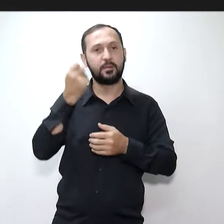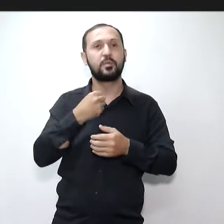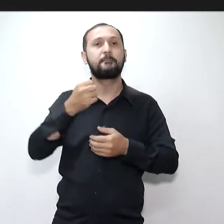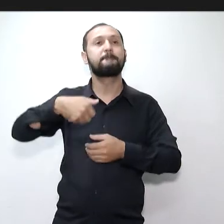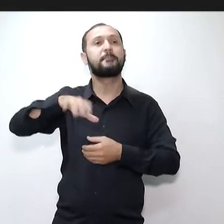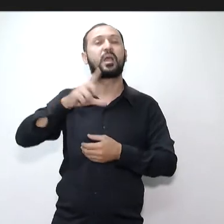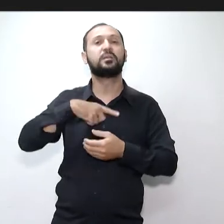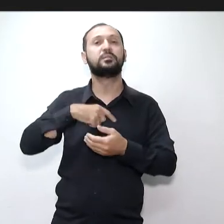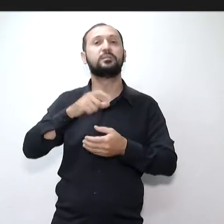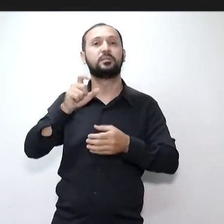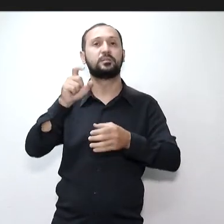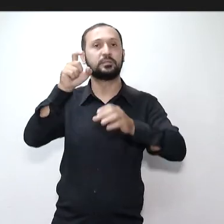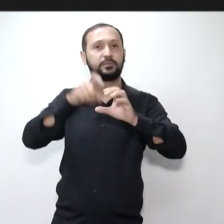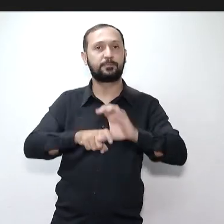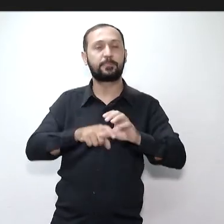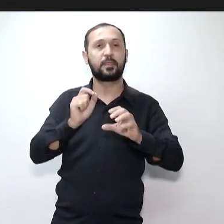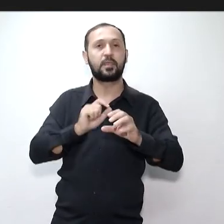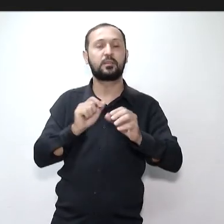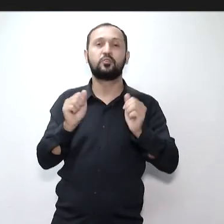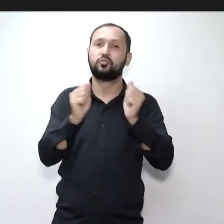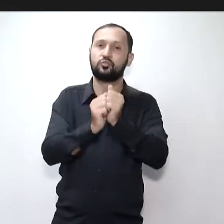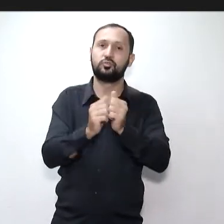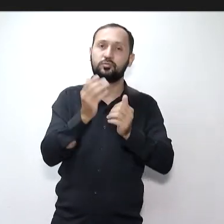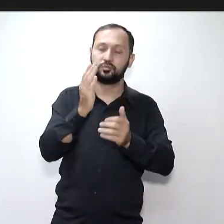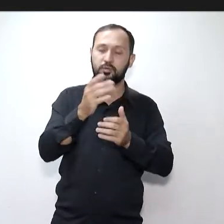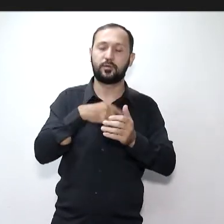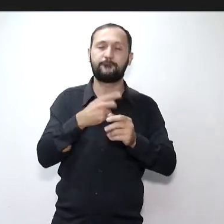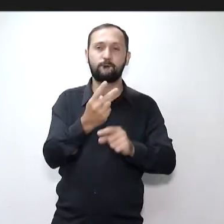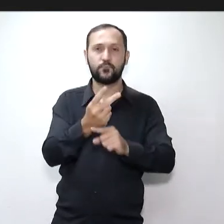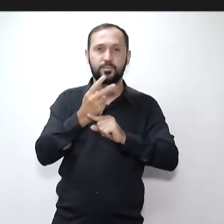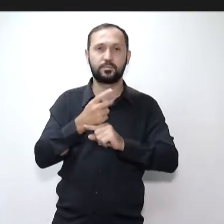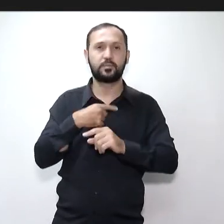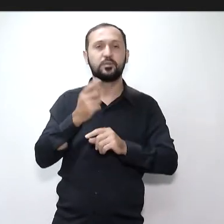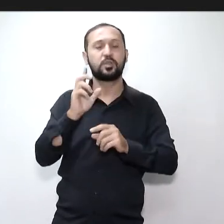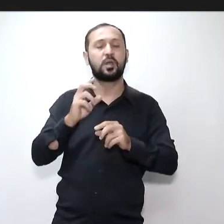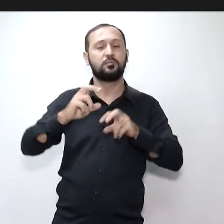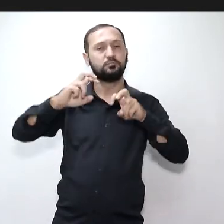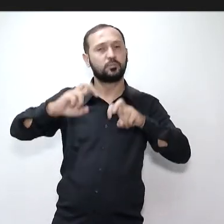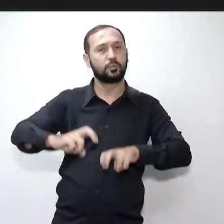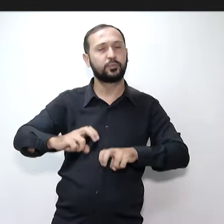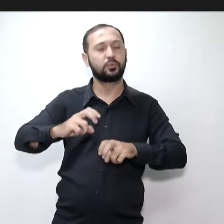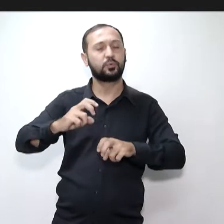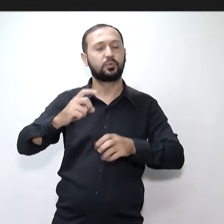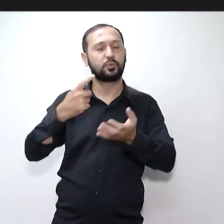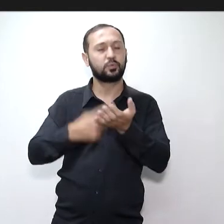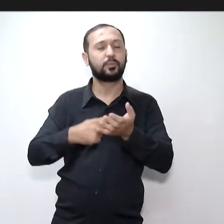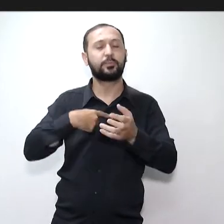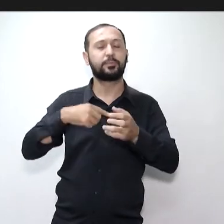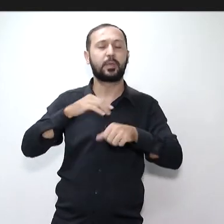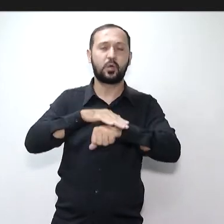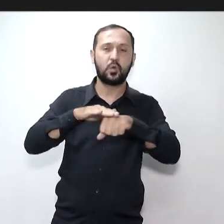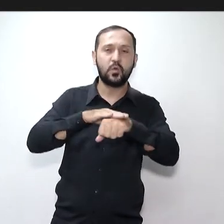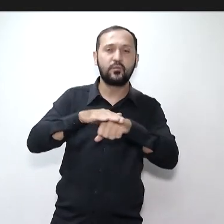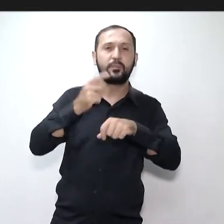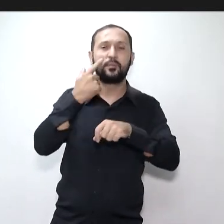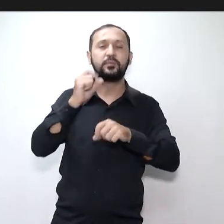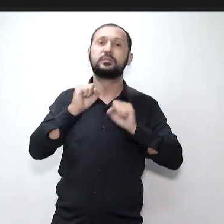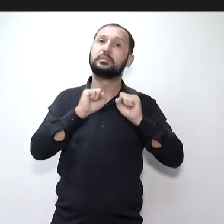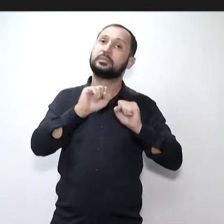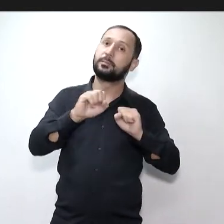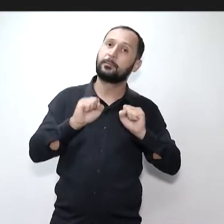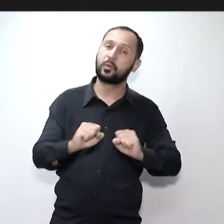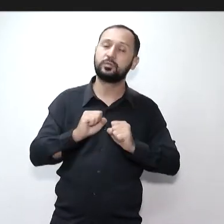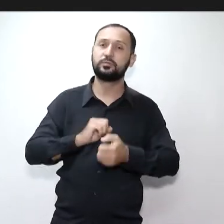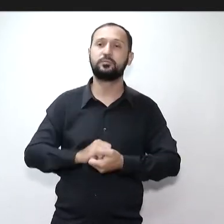da folha de pagamento do Estado inteiro está no Banco do Brasil, já temos uma reunião marcada com ele para verificarmos essa